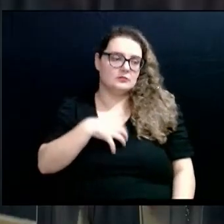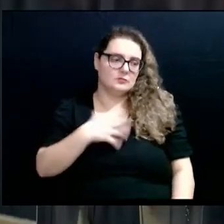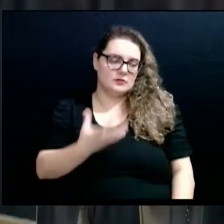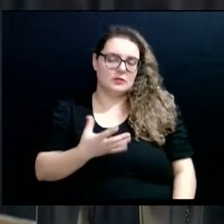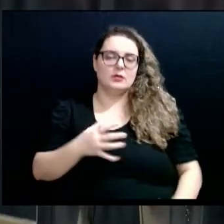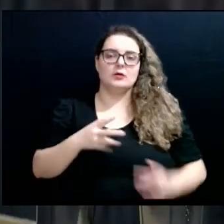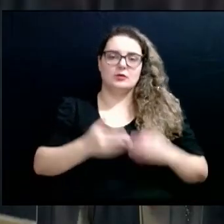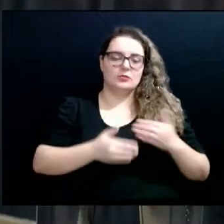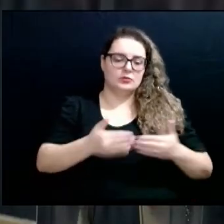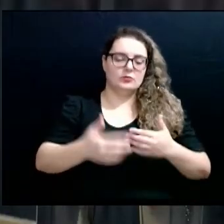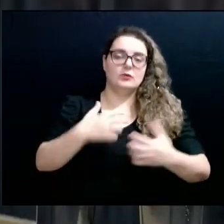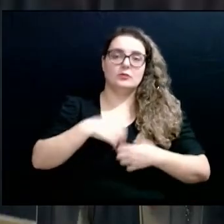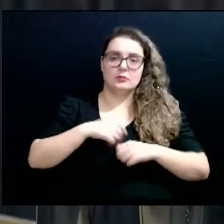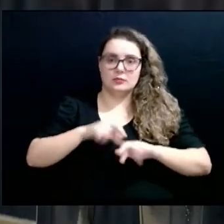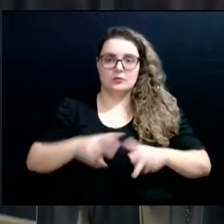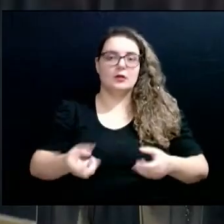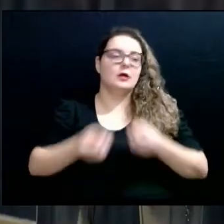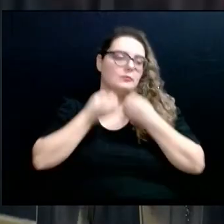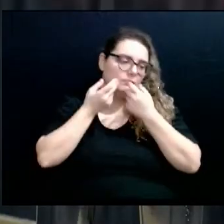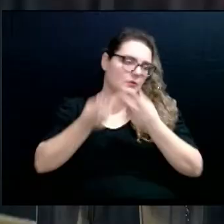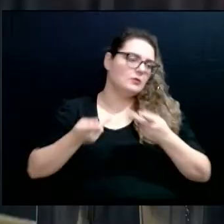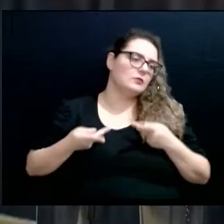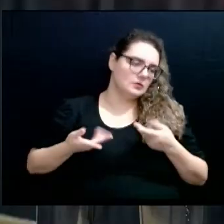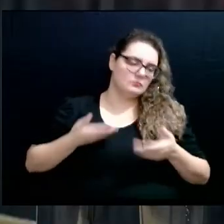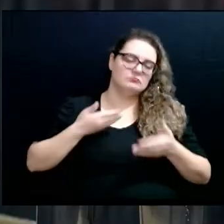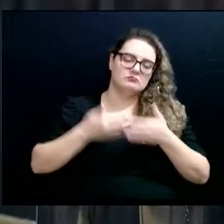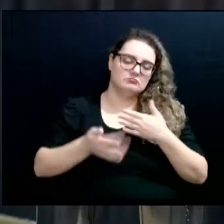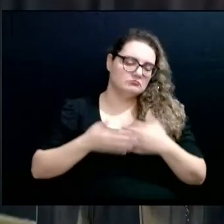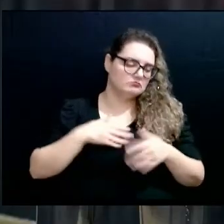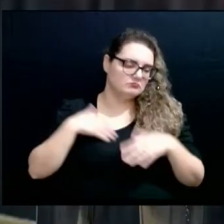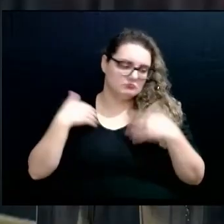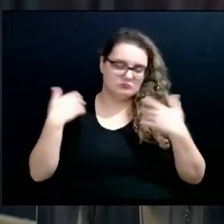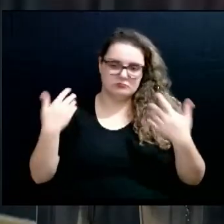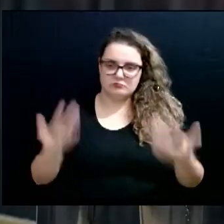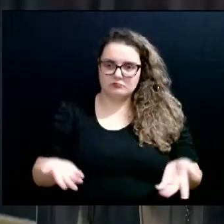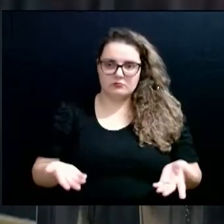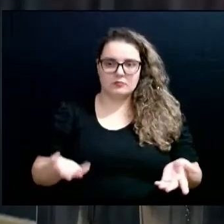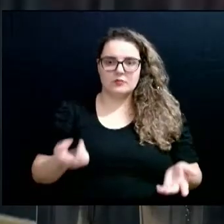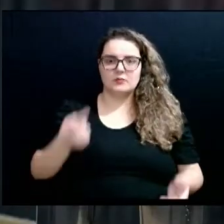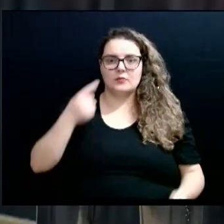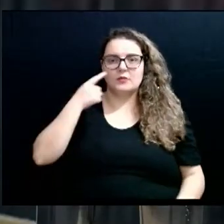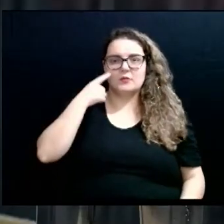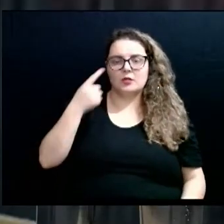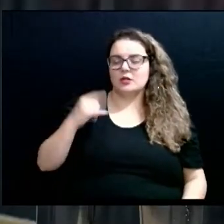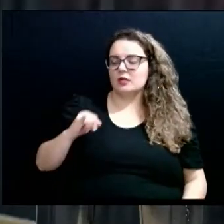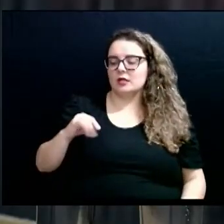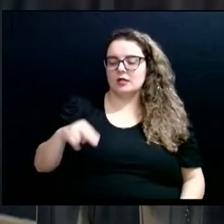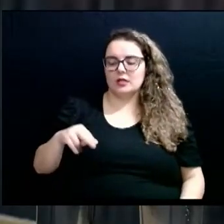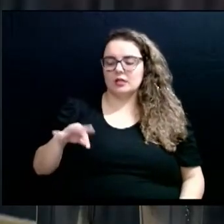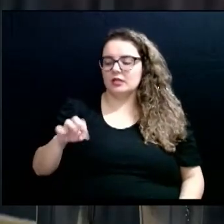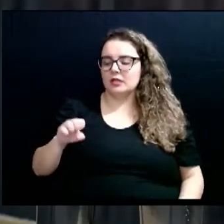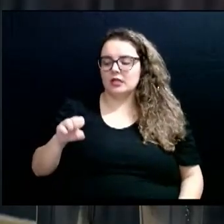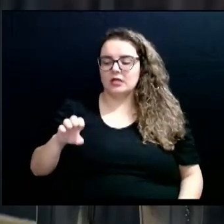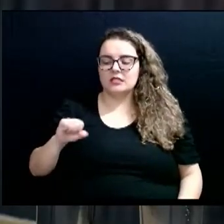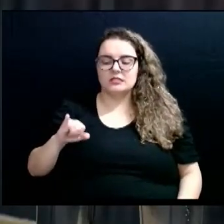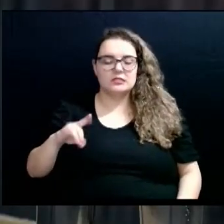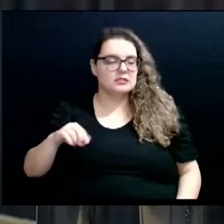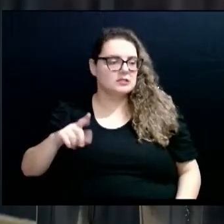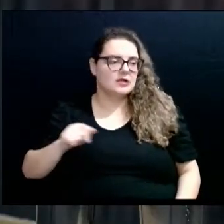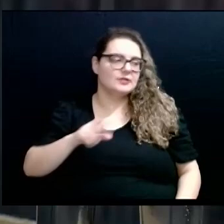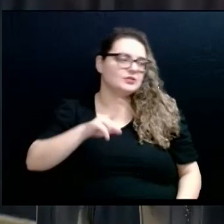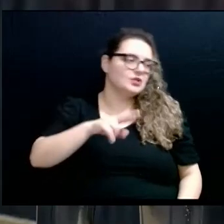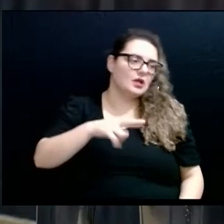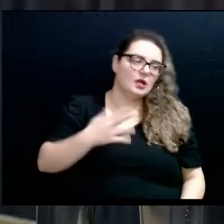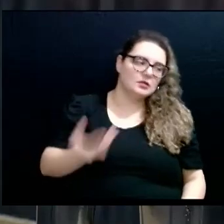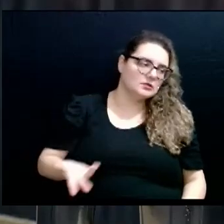são bem-vindas, independentemente ali de intensidade, de razão, né?